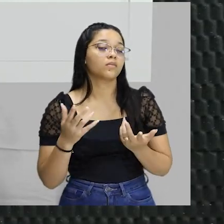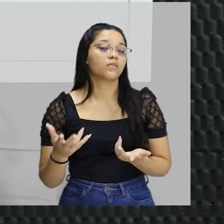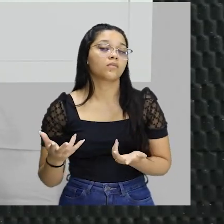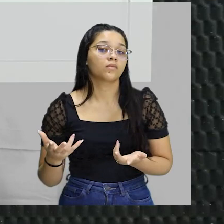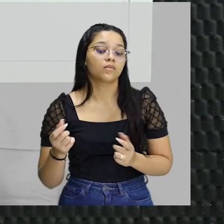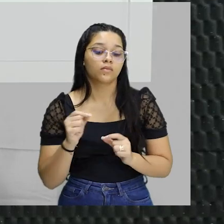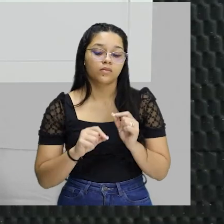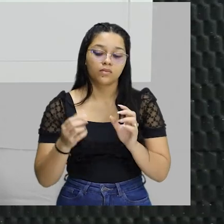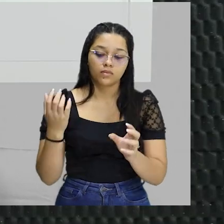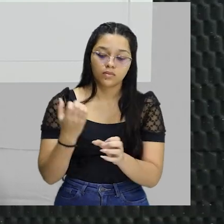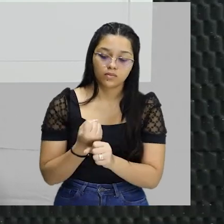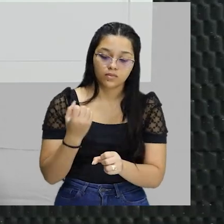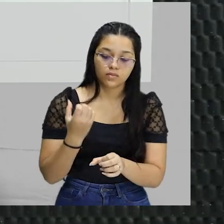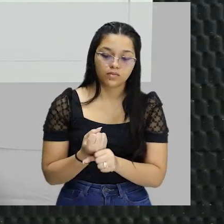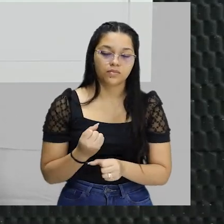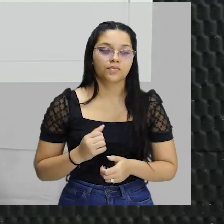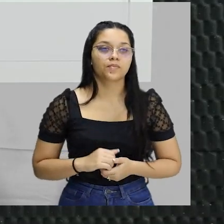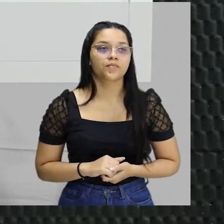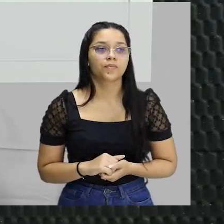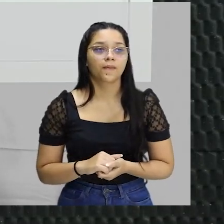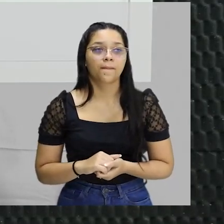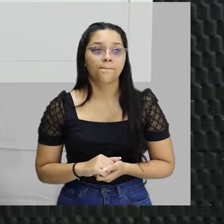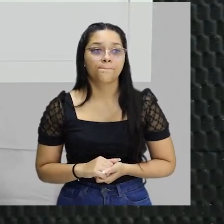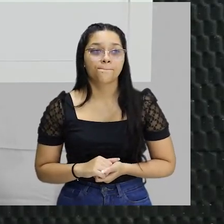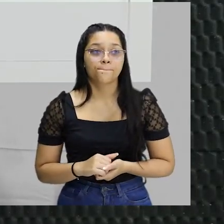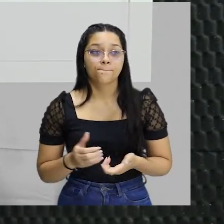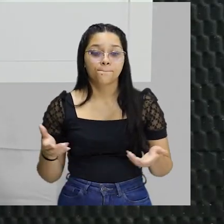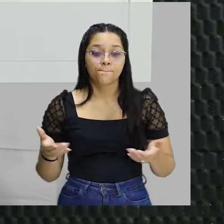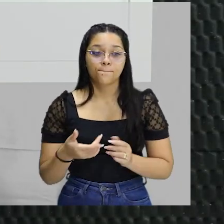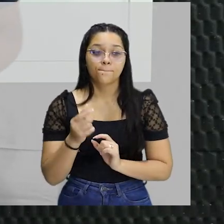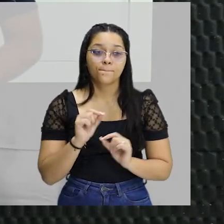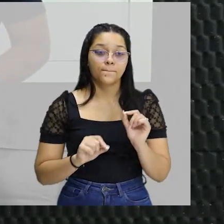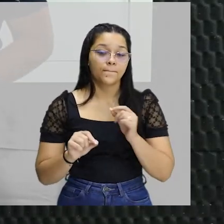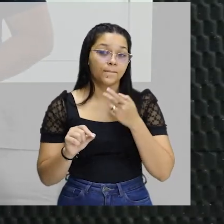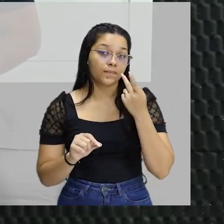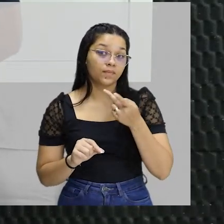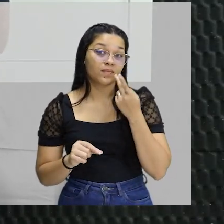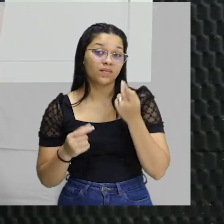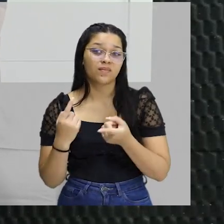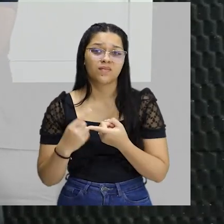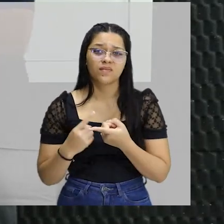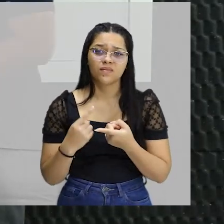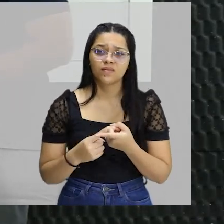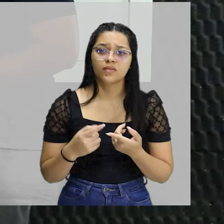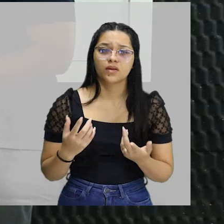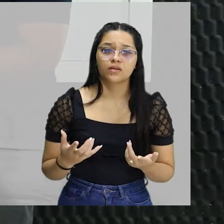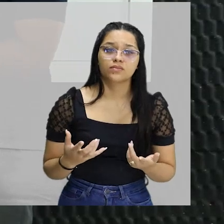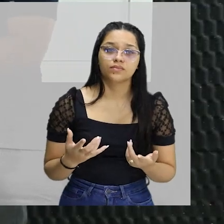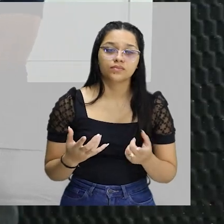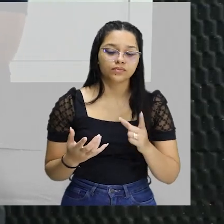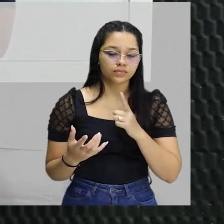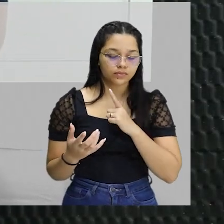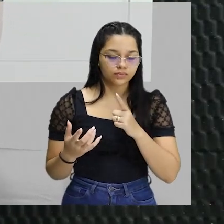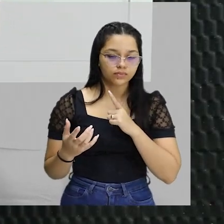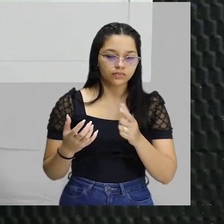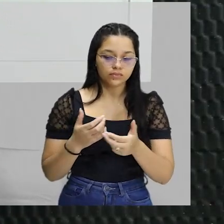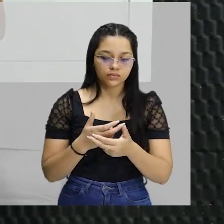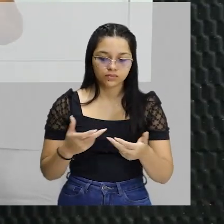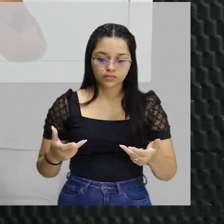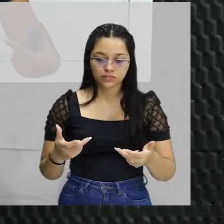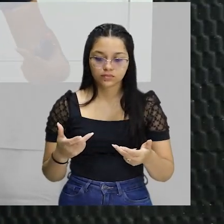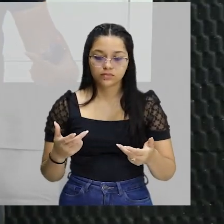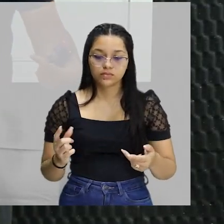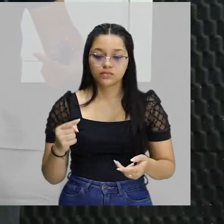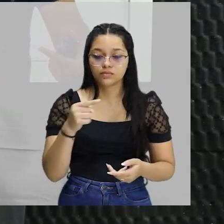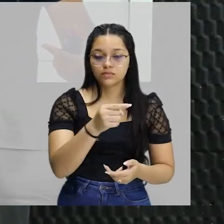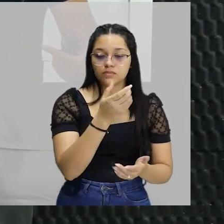que somar. Tá ok? Então eu vou fazer aqui a grosso modo, porque nós vamos fazer situações, né? Vamos responder situações